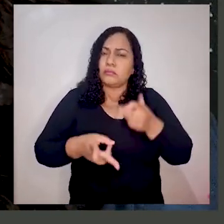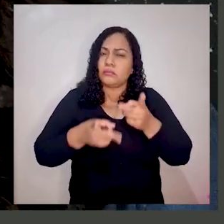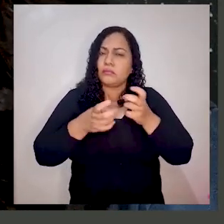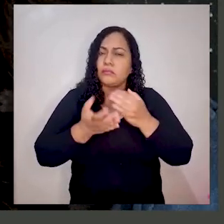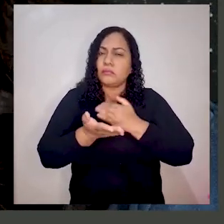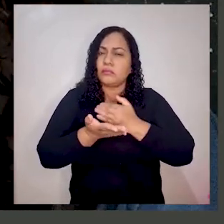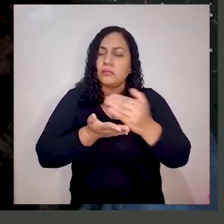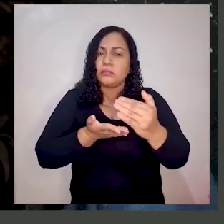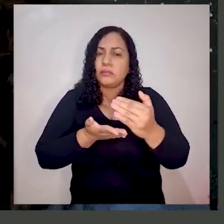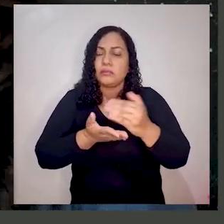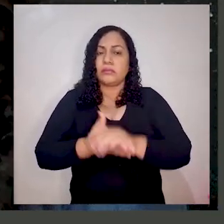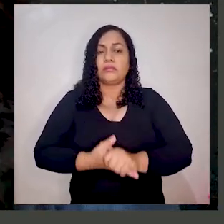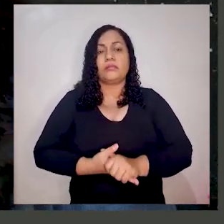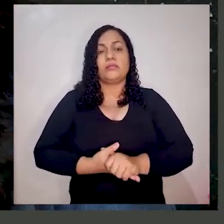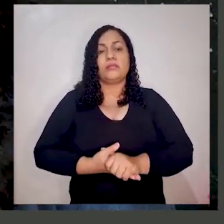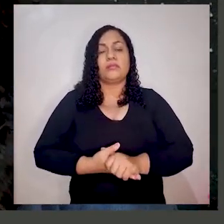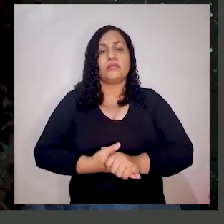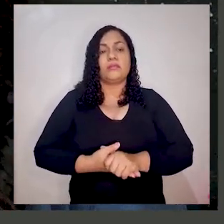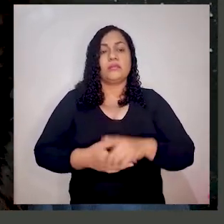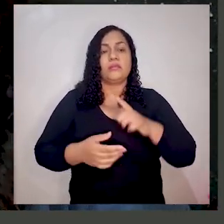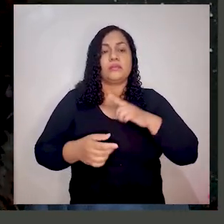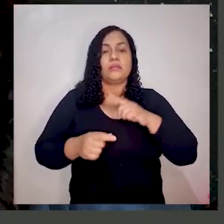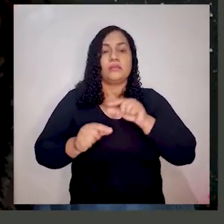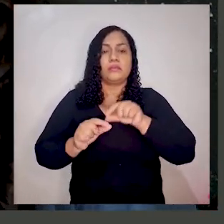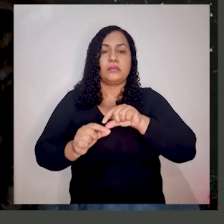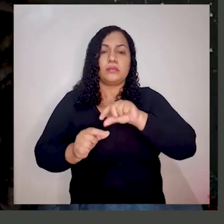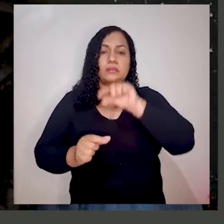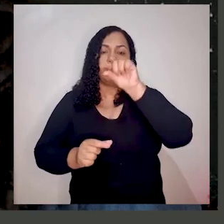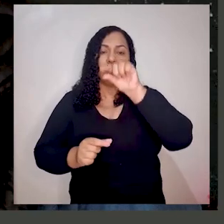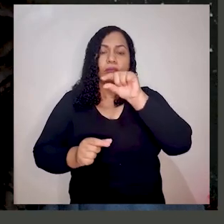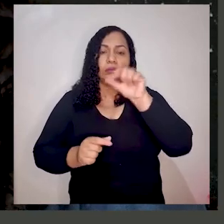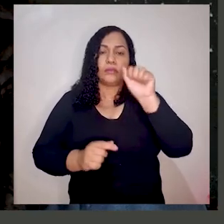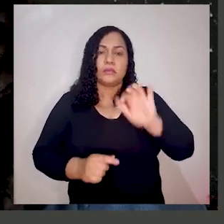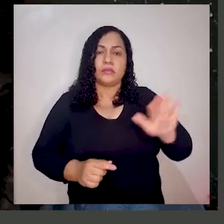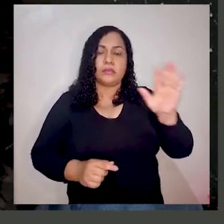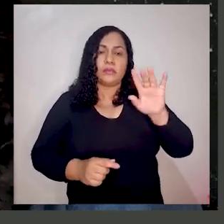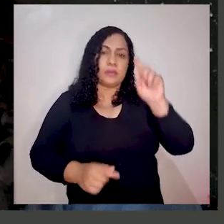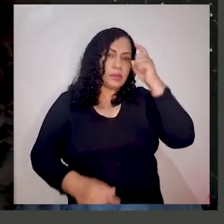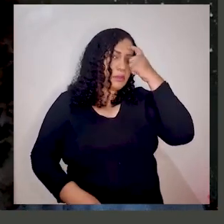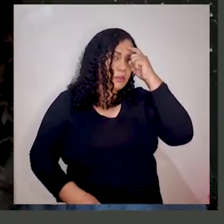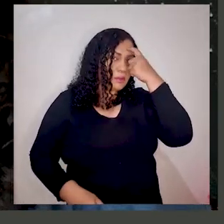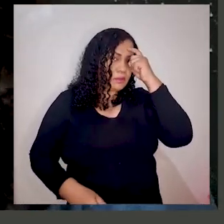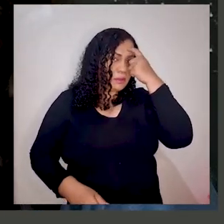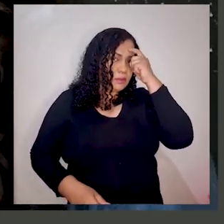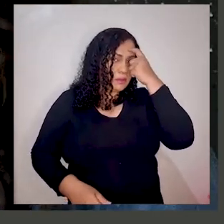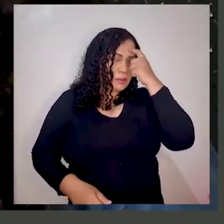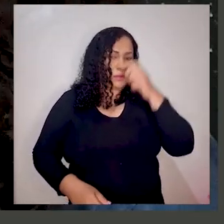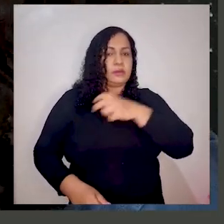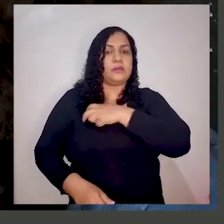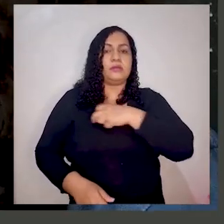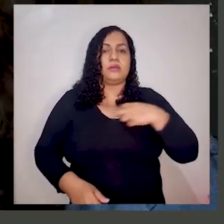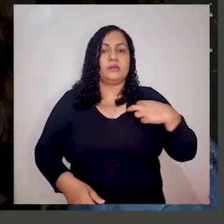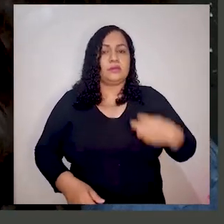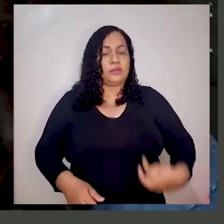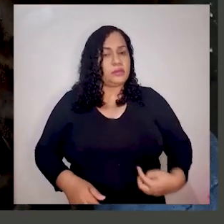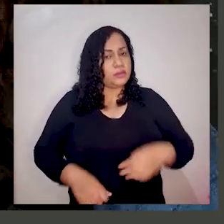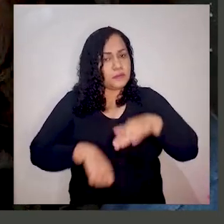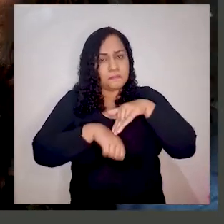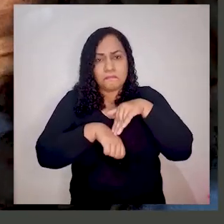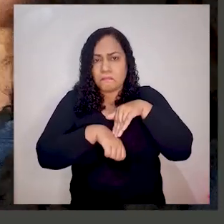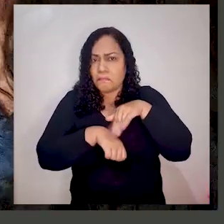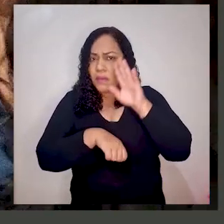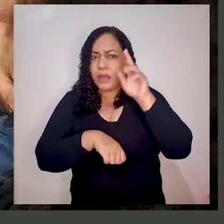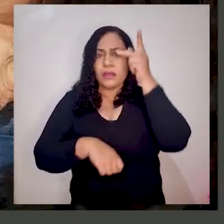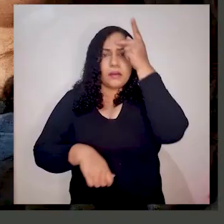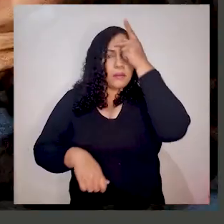consegue observar aqui no início que a barra dos países asiáticos, Índia e China, eles são os maiores.